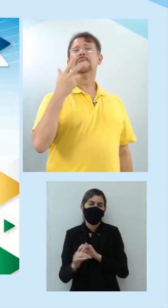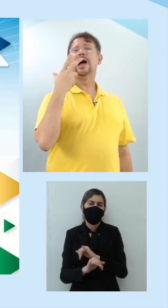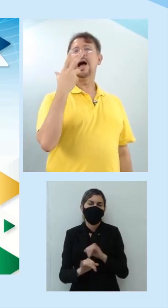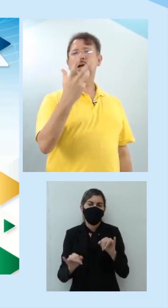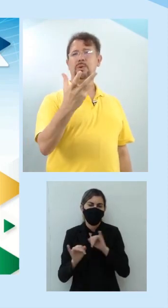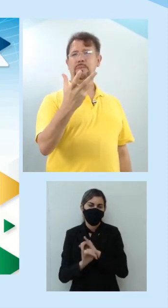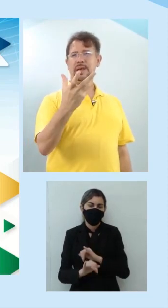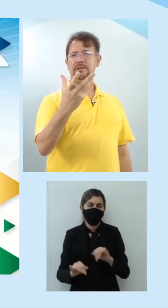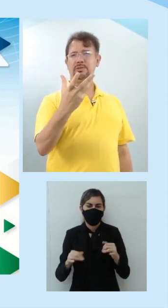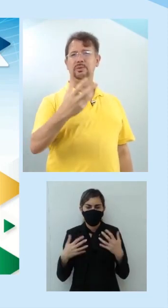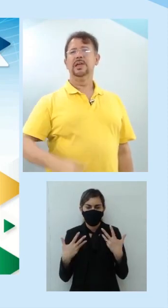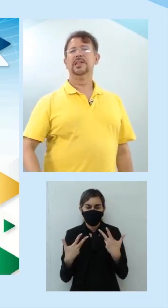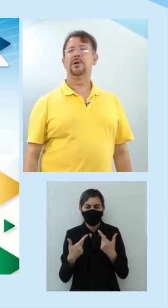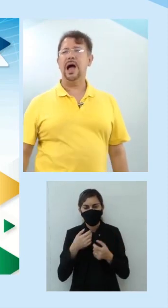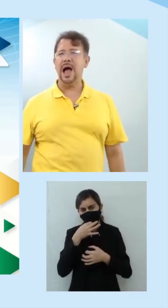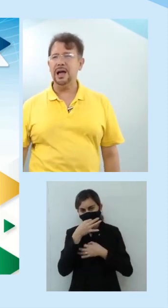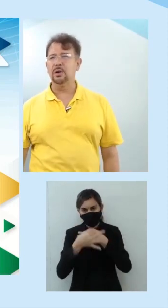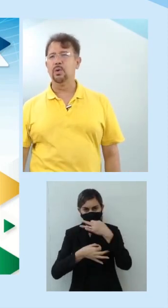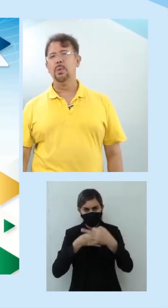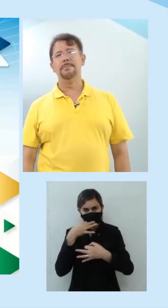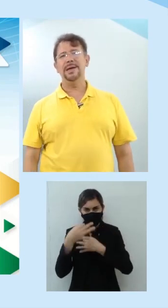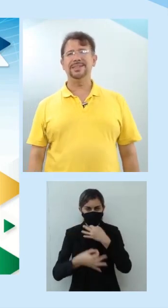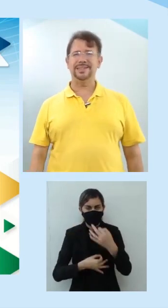o argumento. Então, a